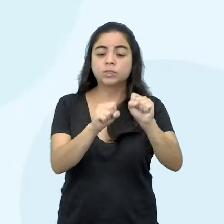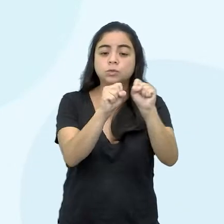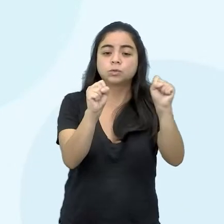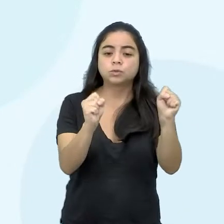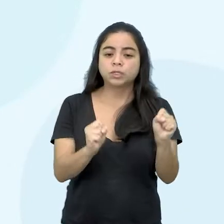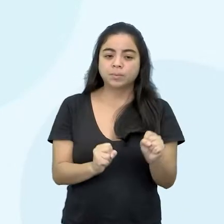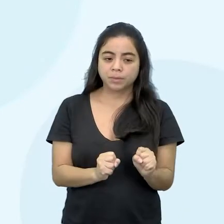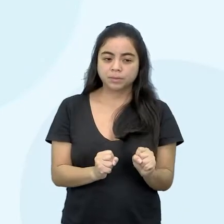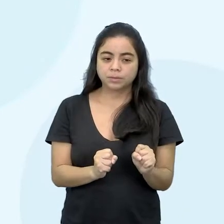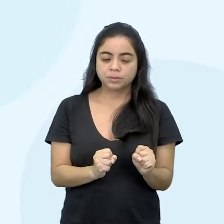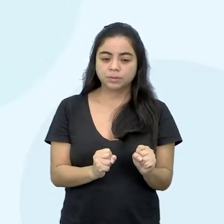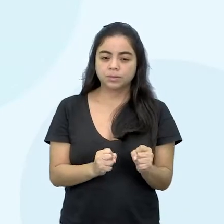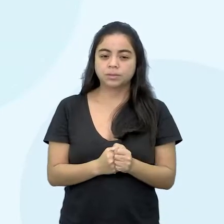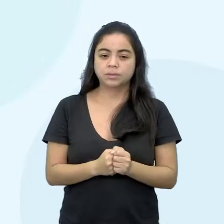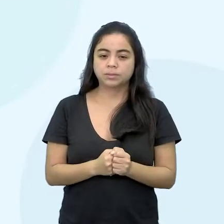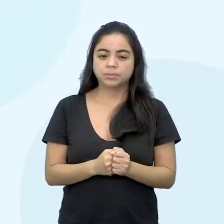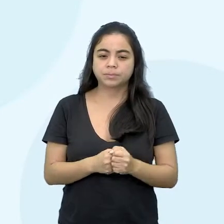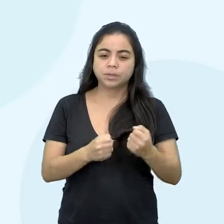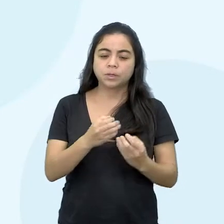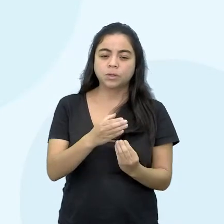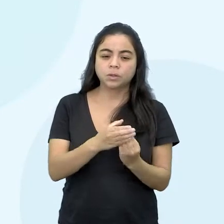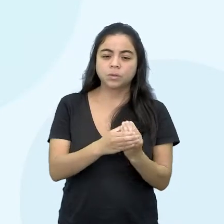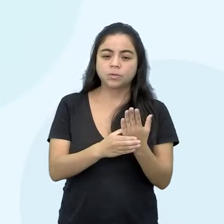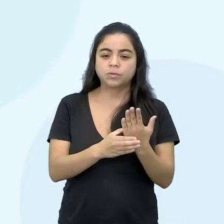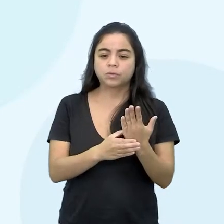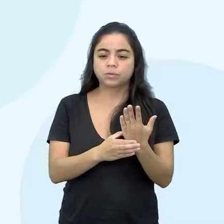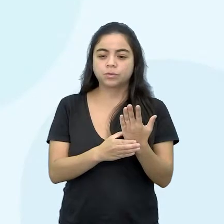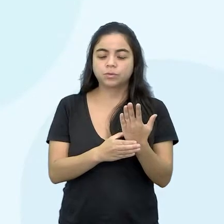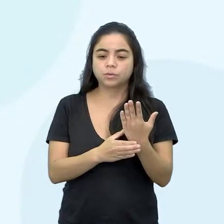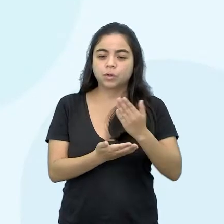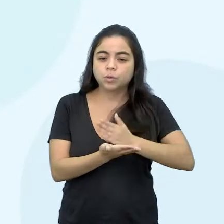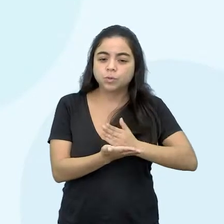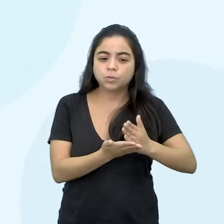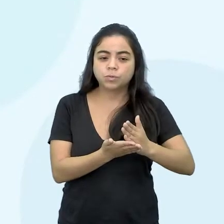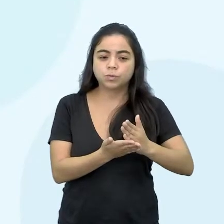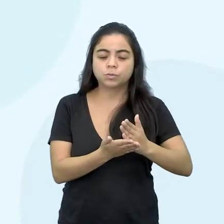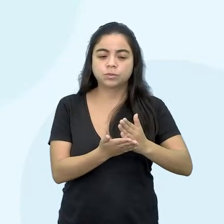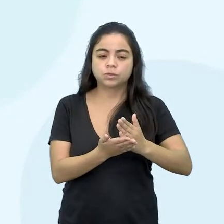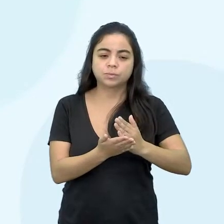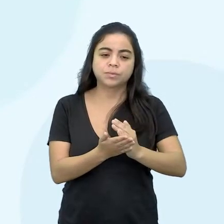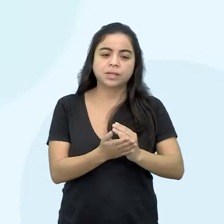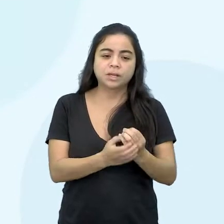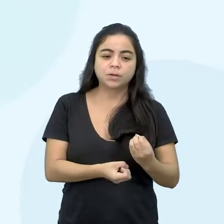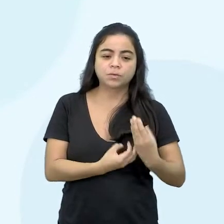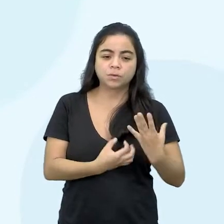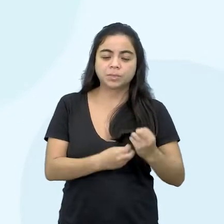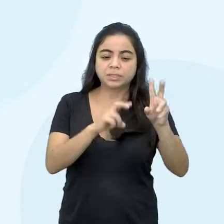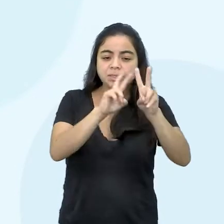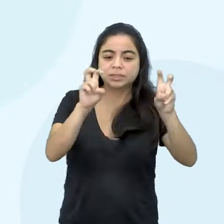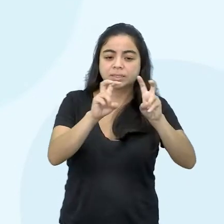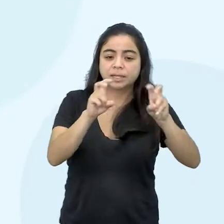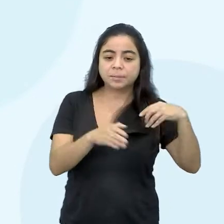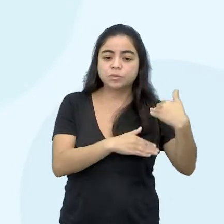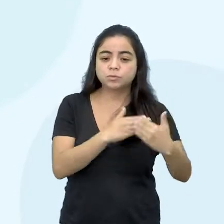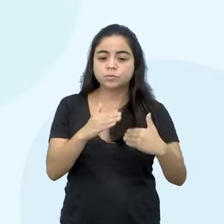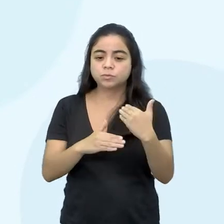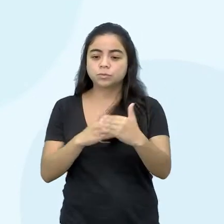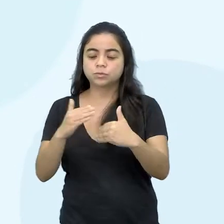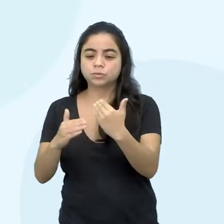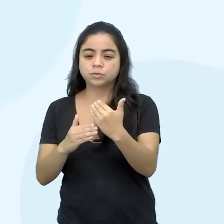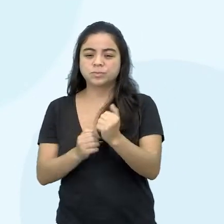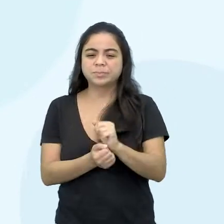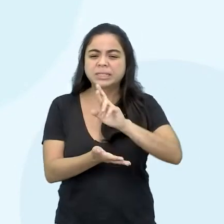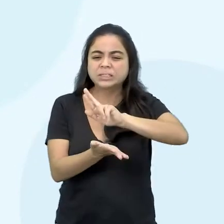sistematize, a partir de fontes confiáveis, né, informações sobre temas e processos de